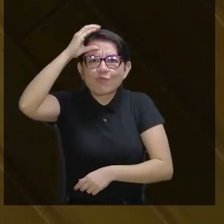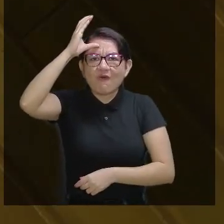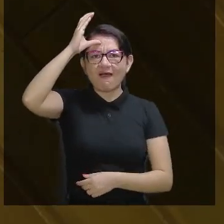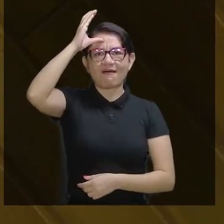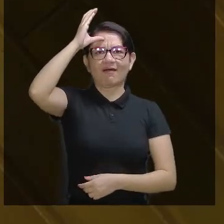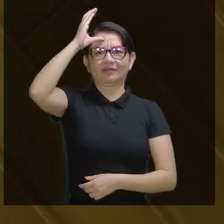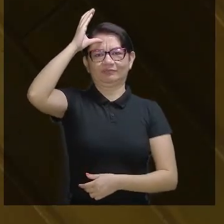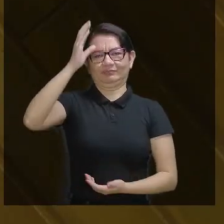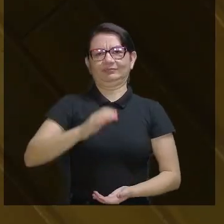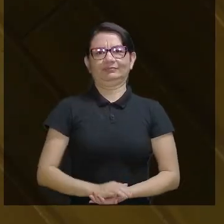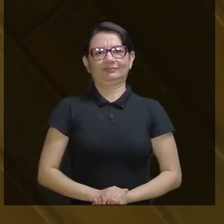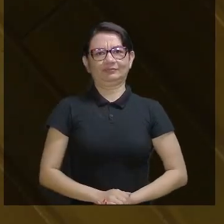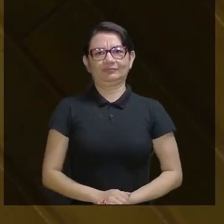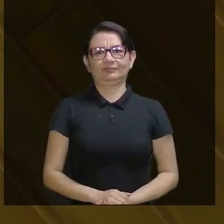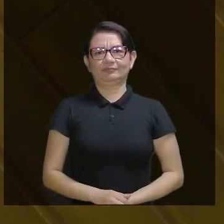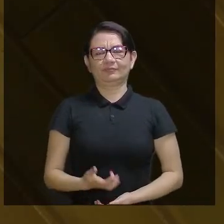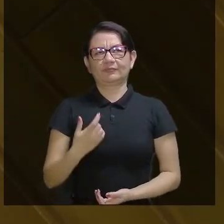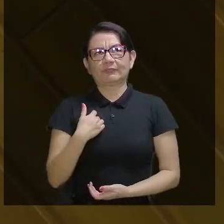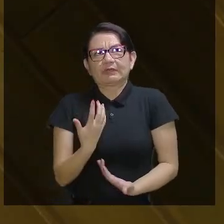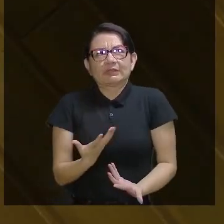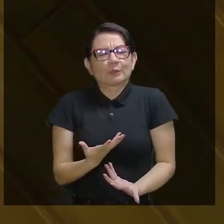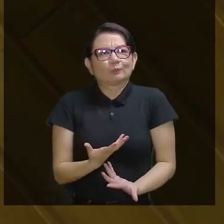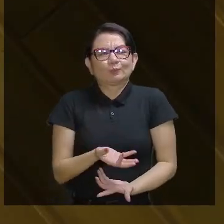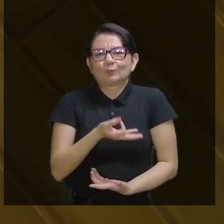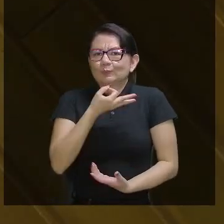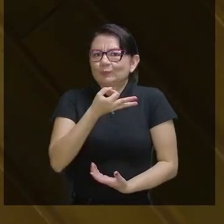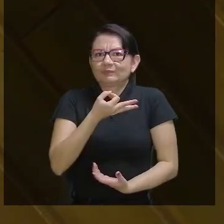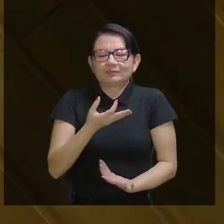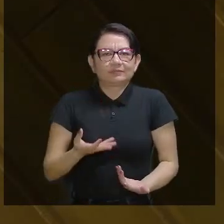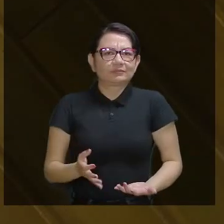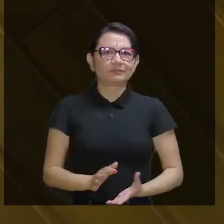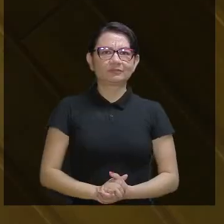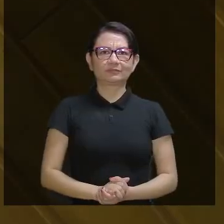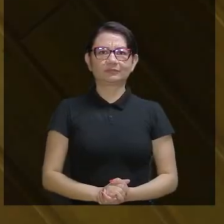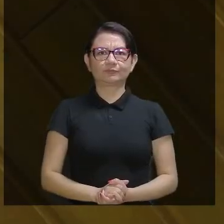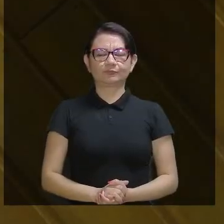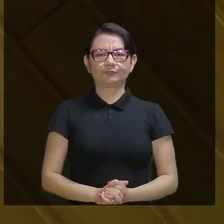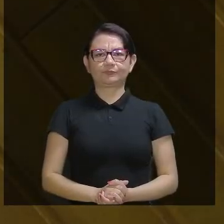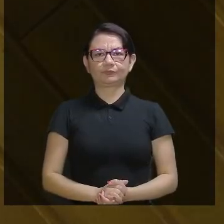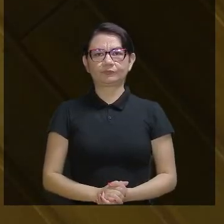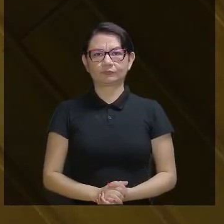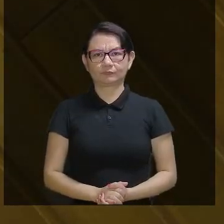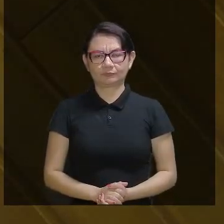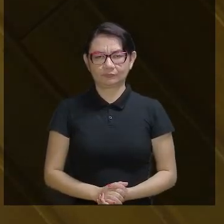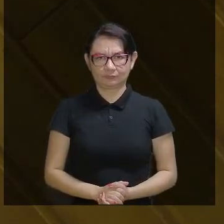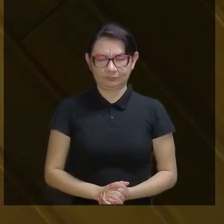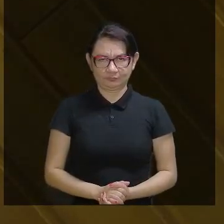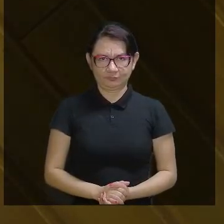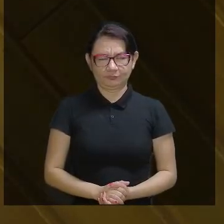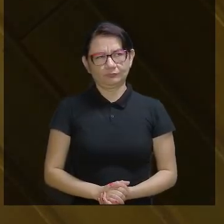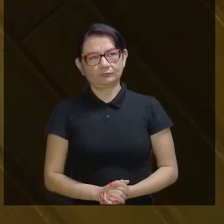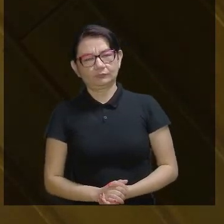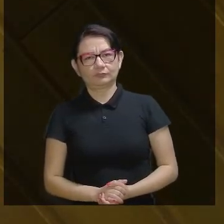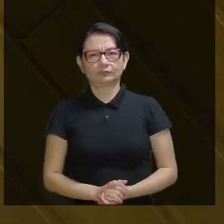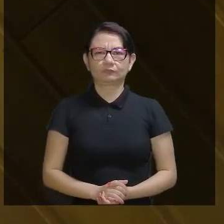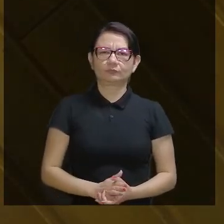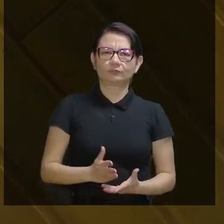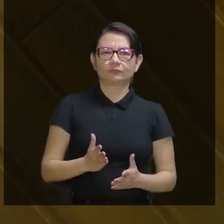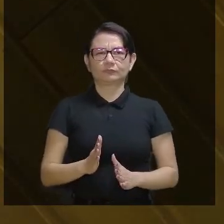recebo dessas pessoas. Eu acho isso de uma, vamos dizer assim,